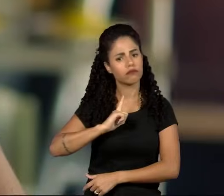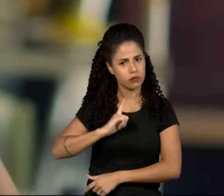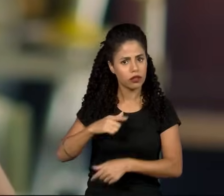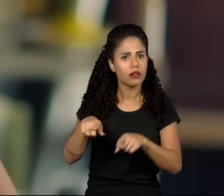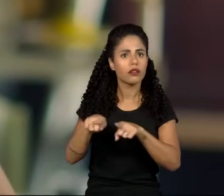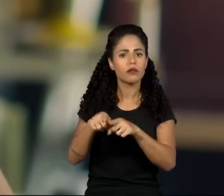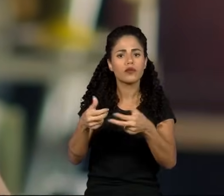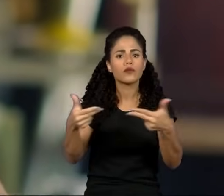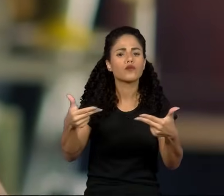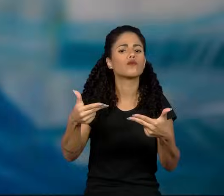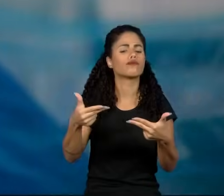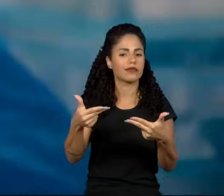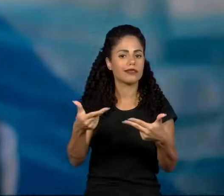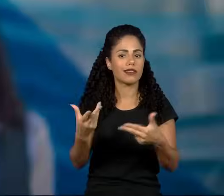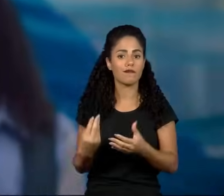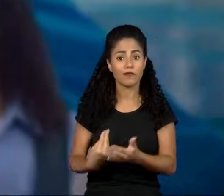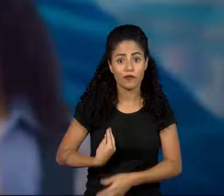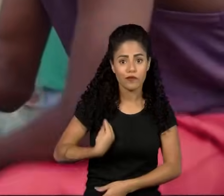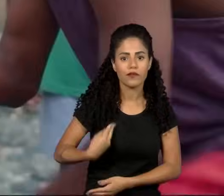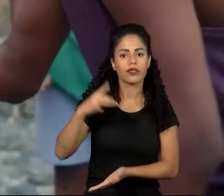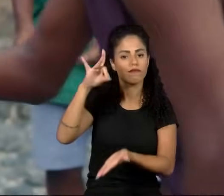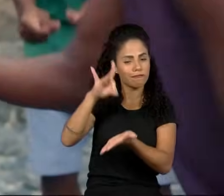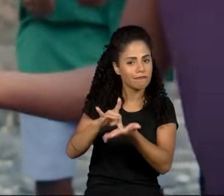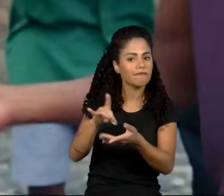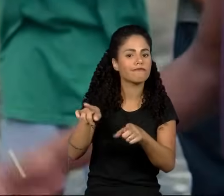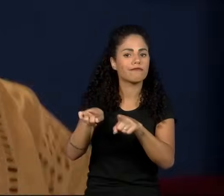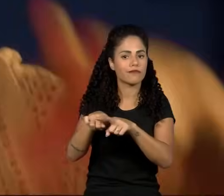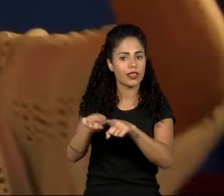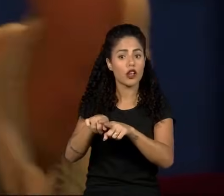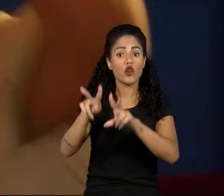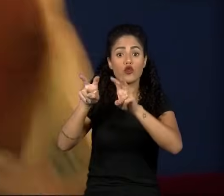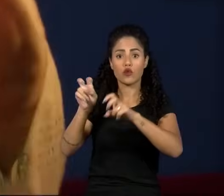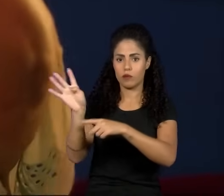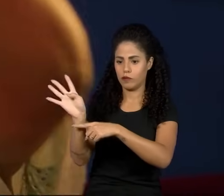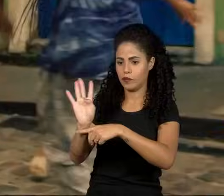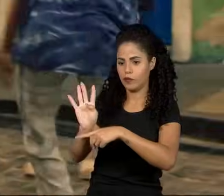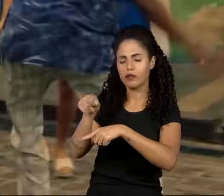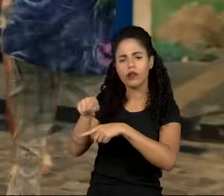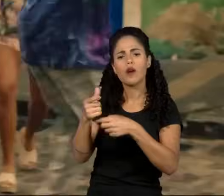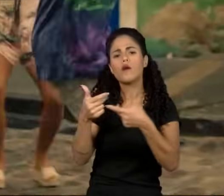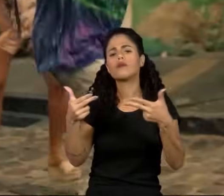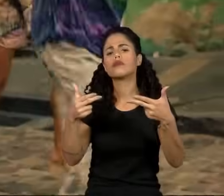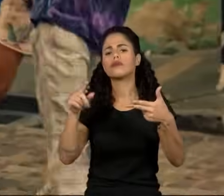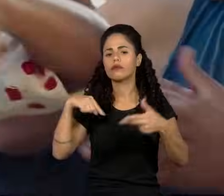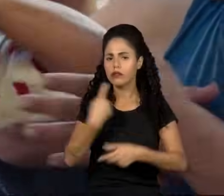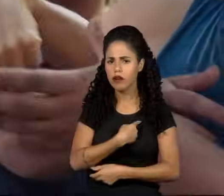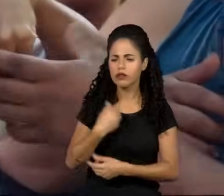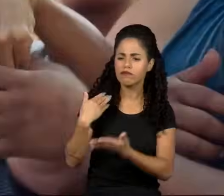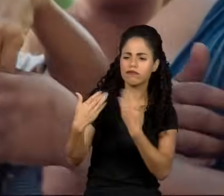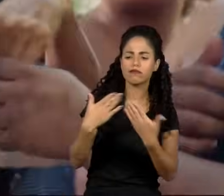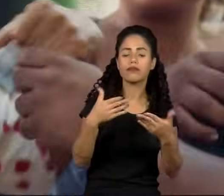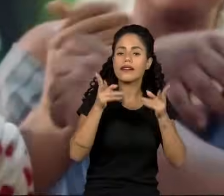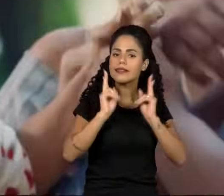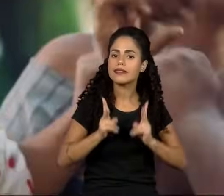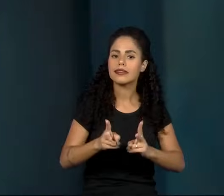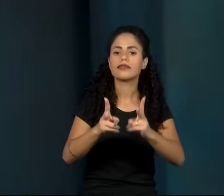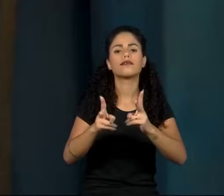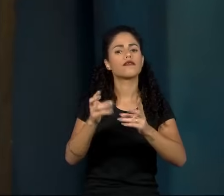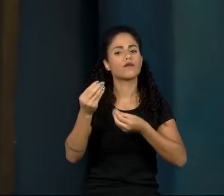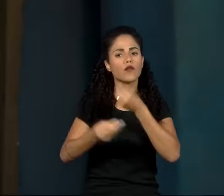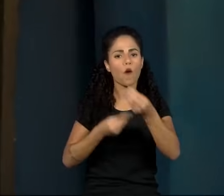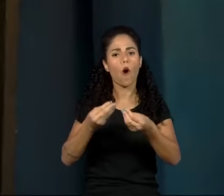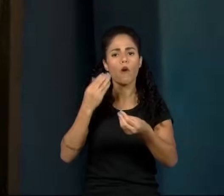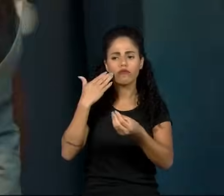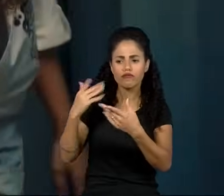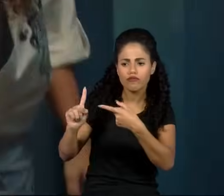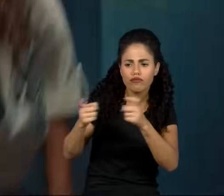das resoluções, né? Narrativas do filme. E uma das coisas que a gente debatia nesses fóruns e